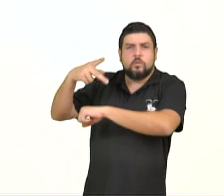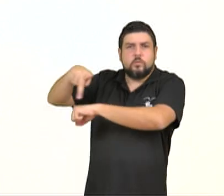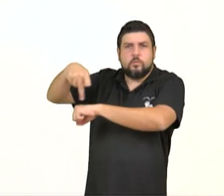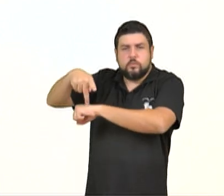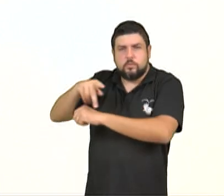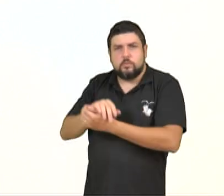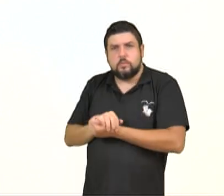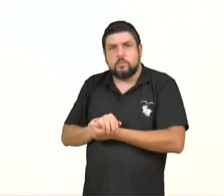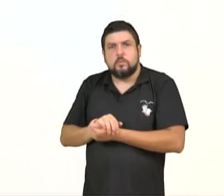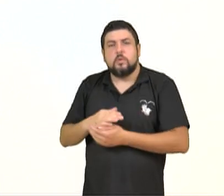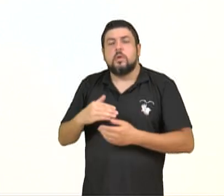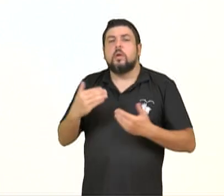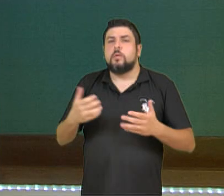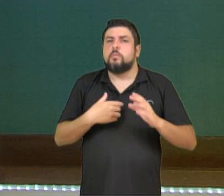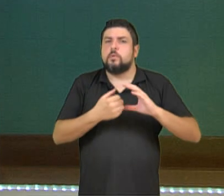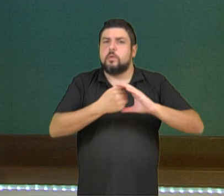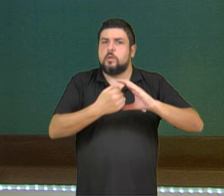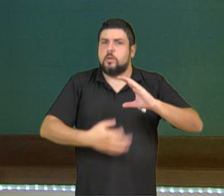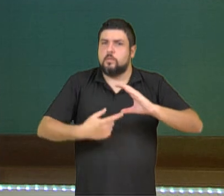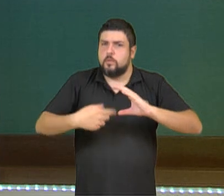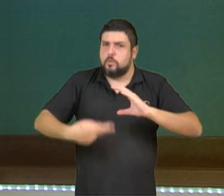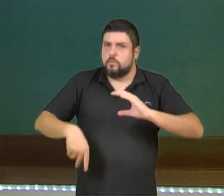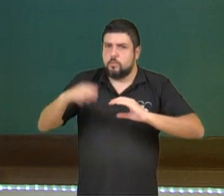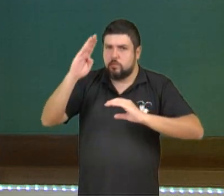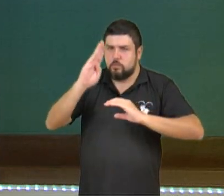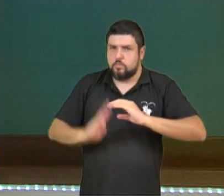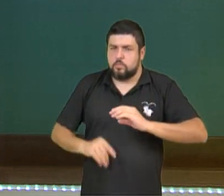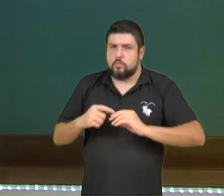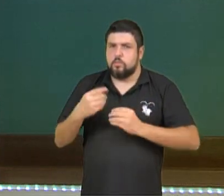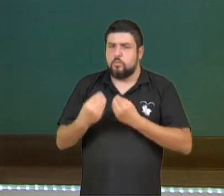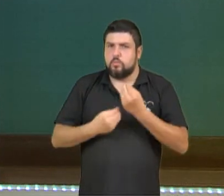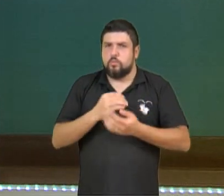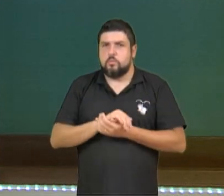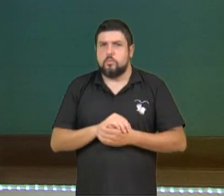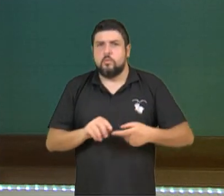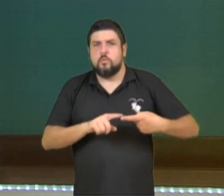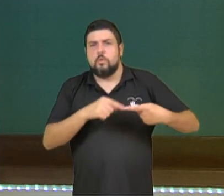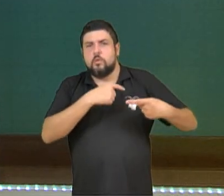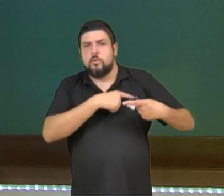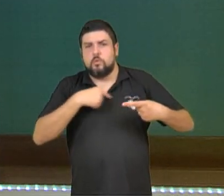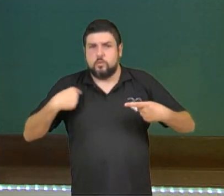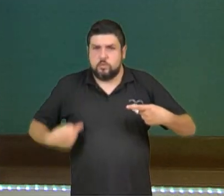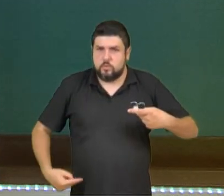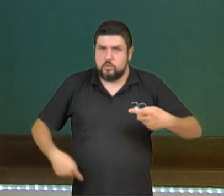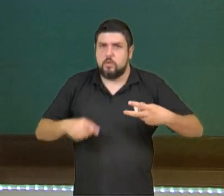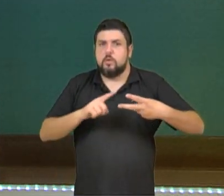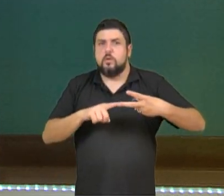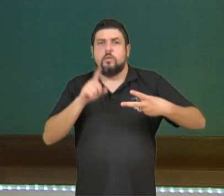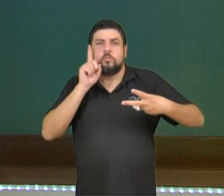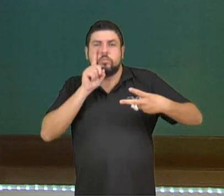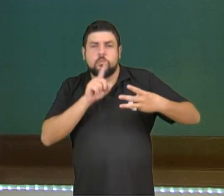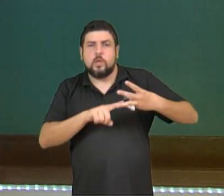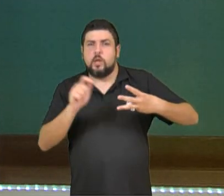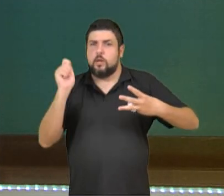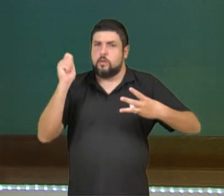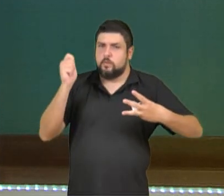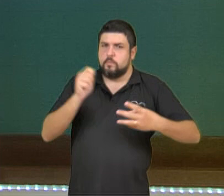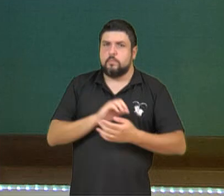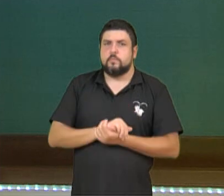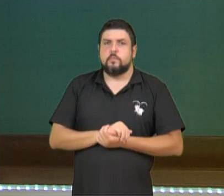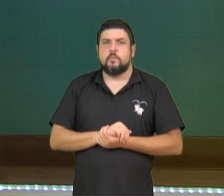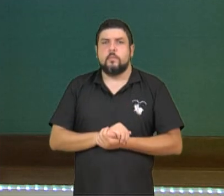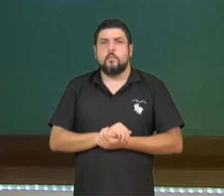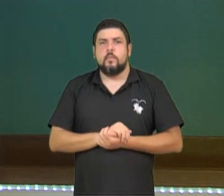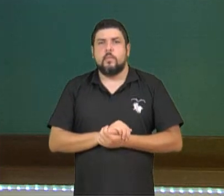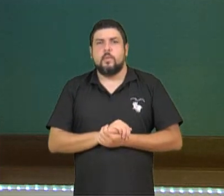dessas características, nossas parcerias se assentam com China, Estados Unidos e Argentina. Já colocados nesta ordem,